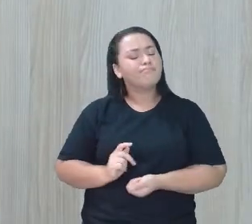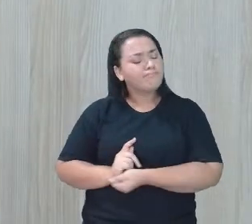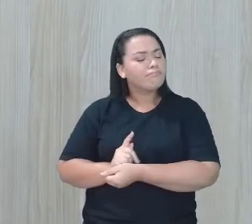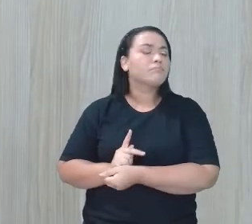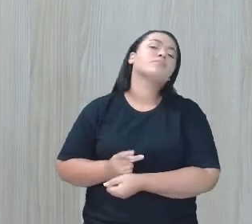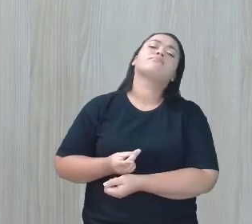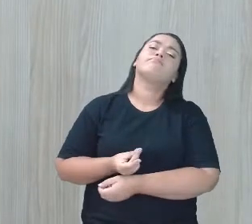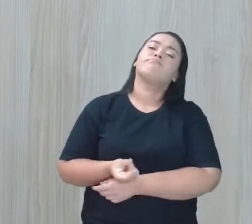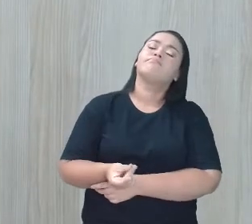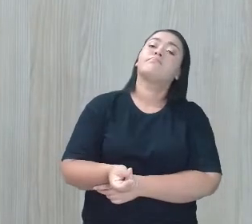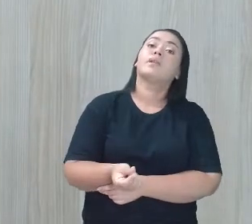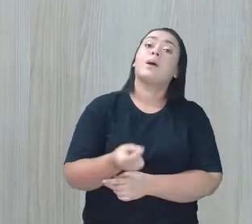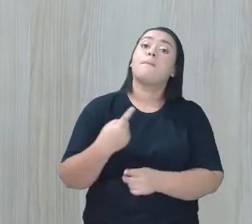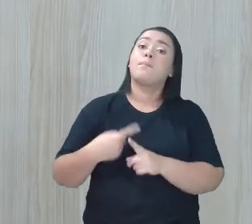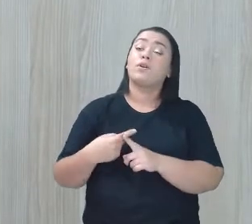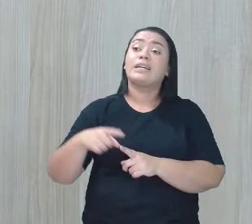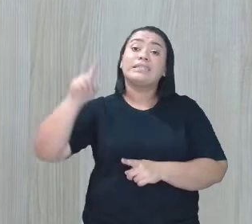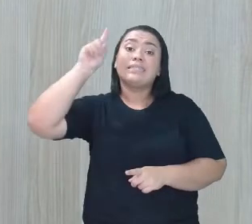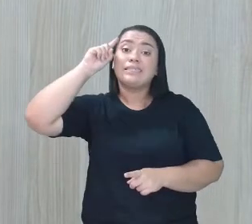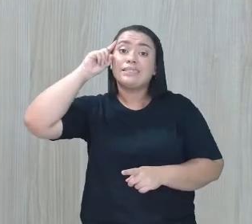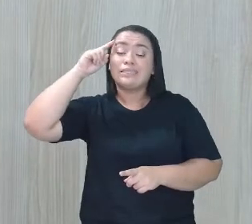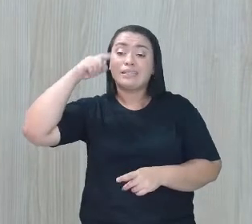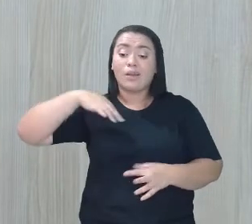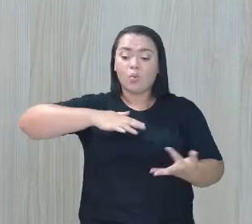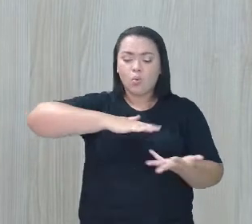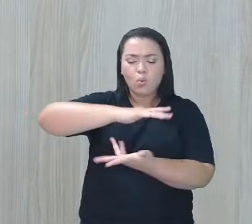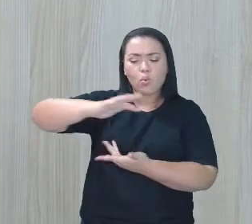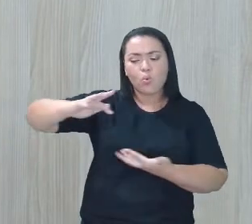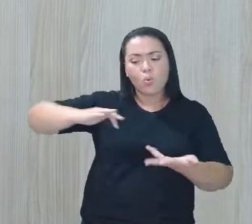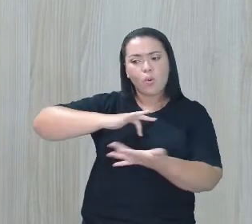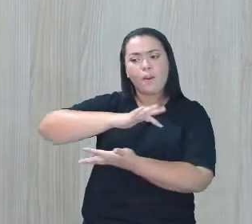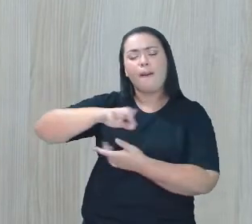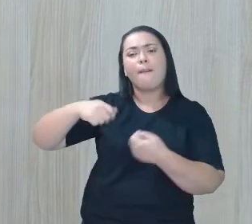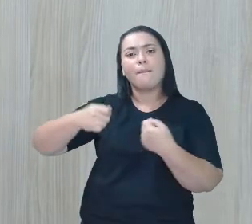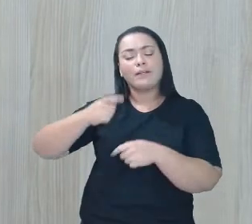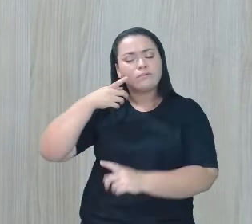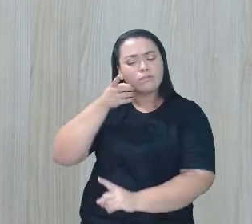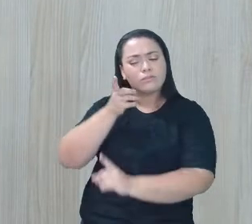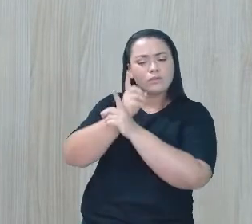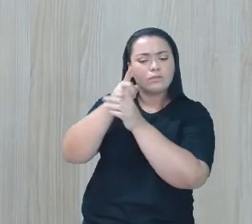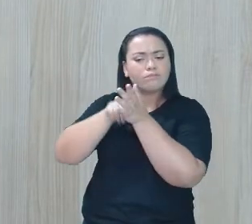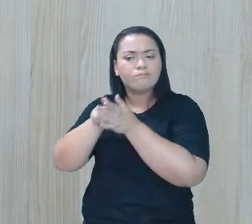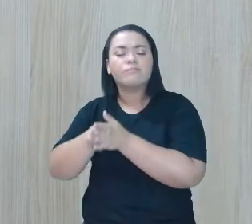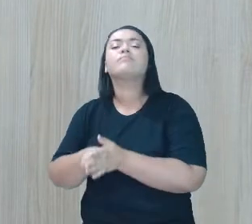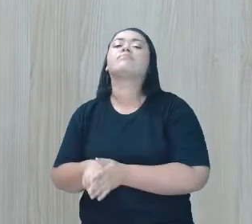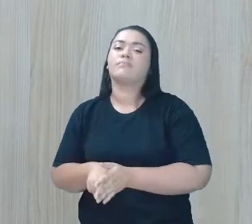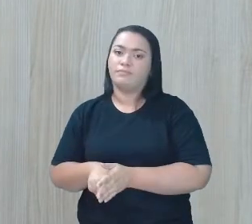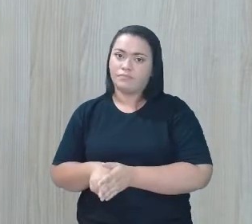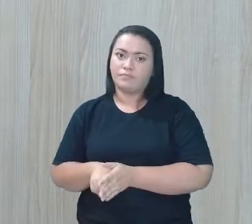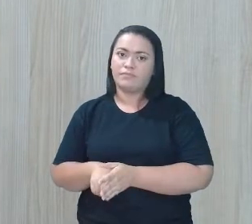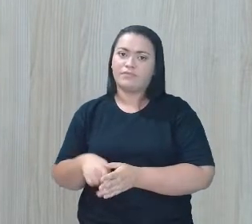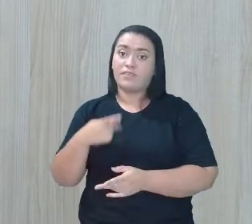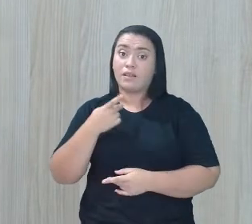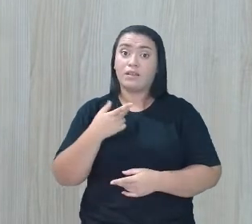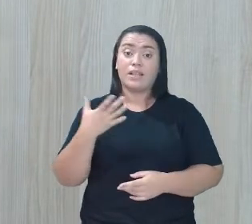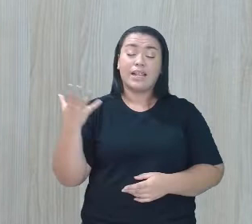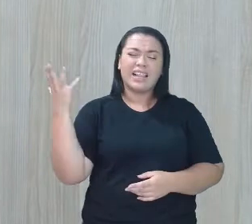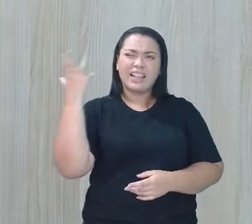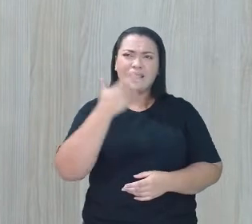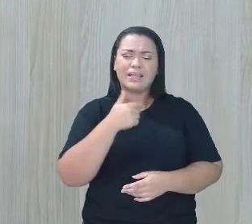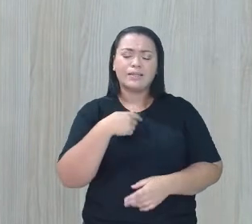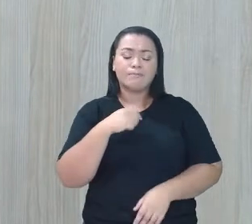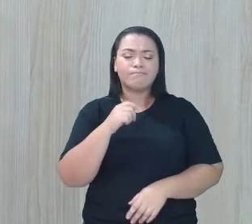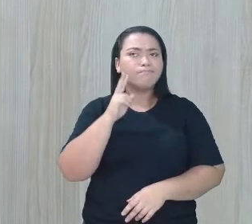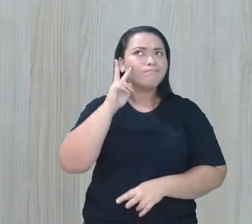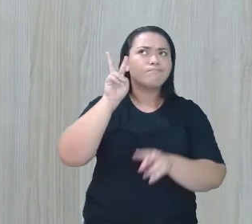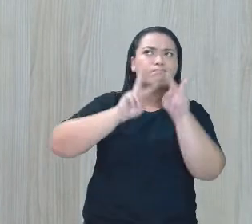sempre, porque a cada dia o nosso universo ele precisa ser mais descoberto, mais pesquisados. E é muito lindo quando nós paramos